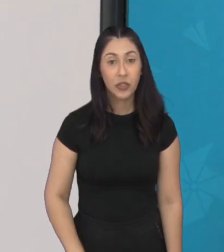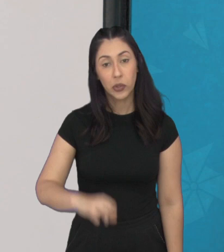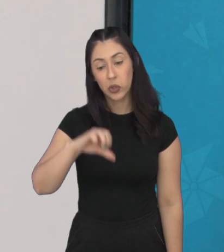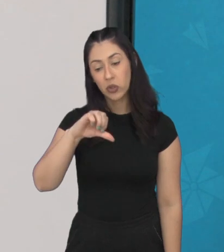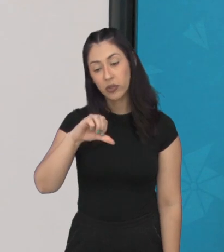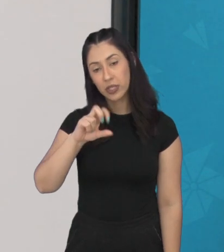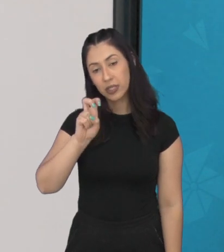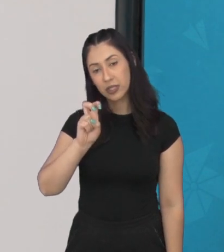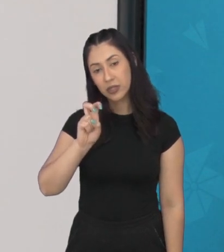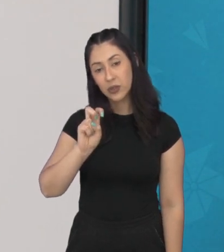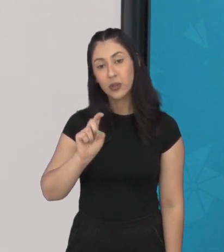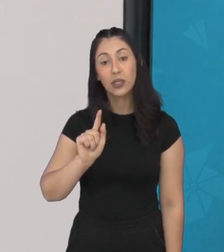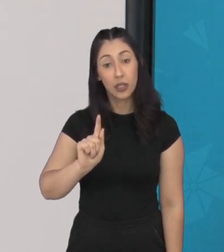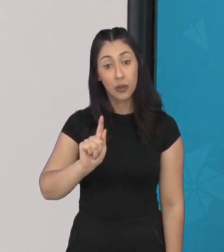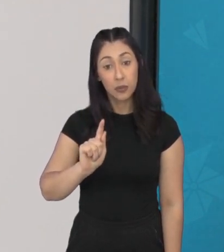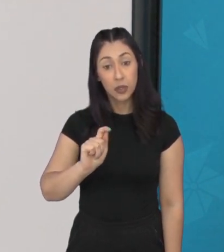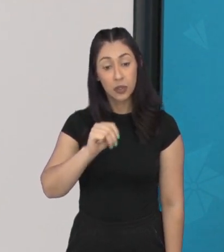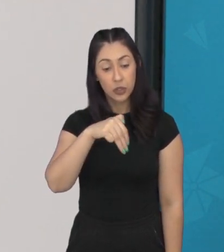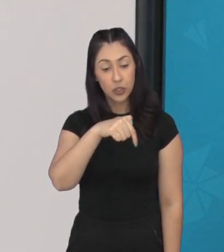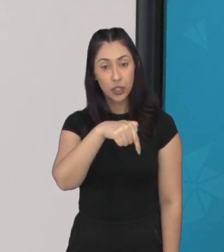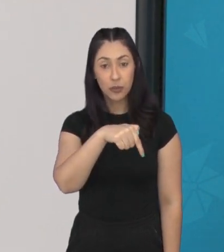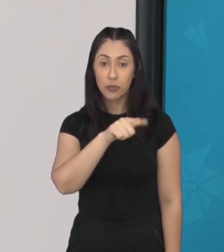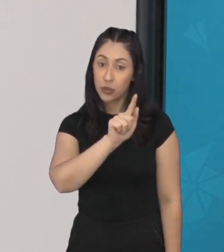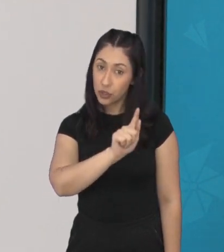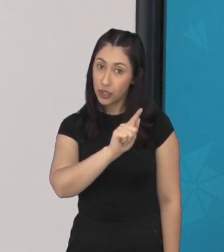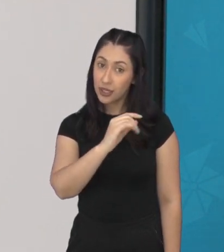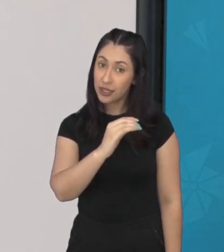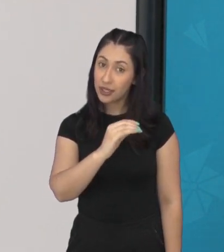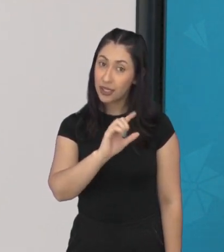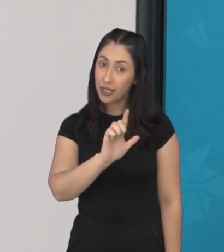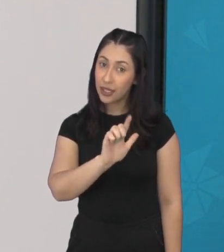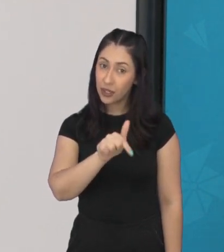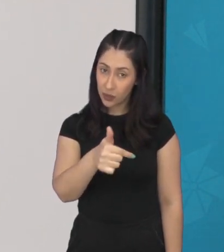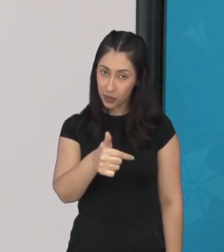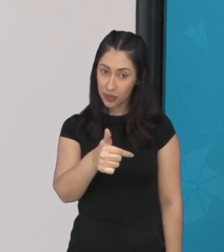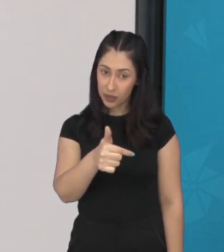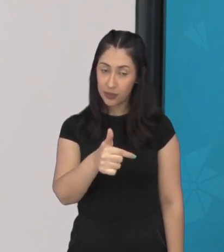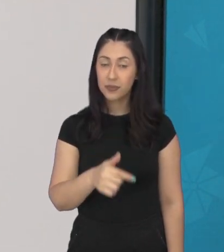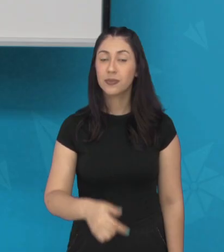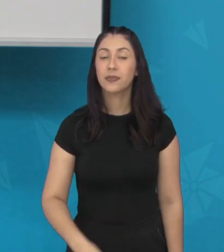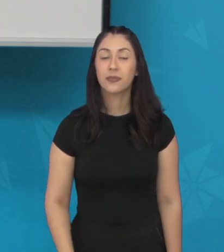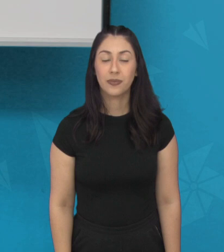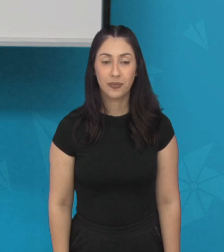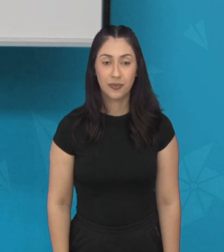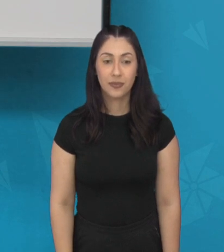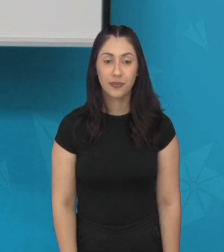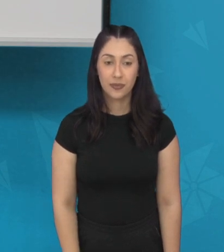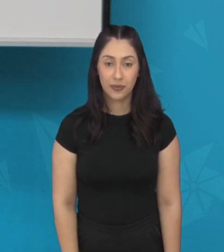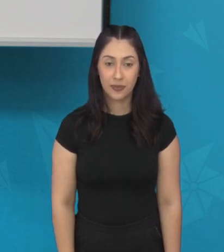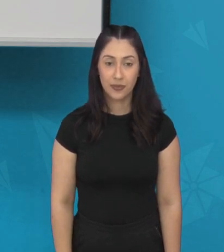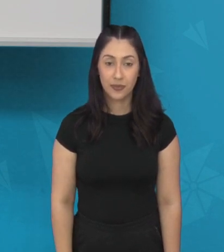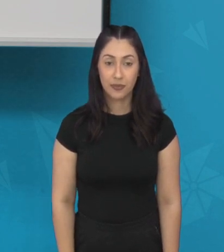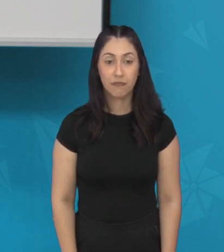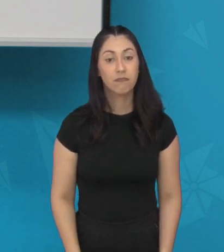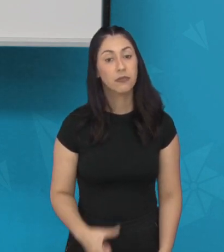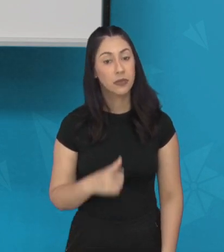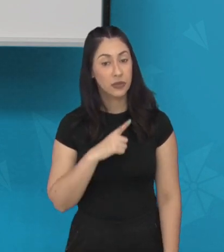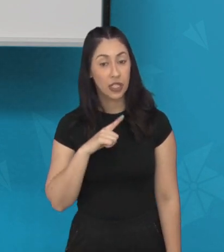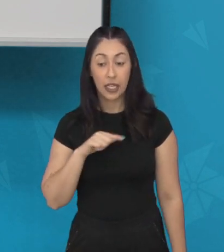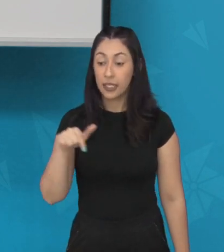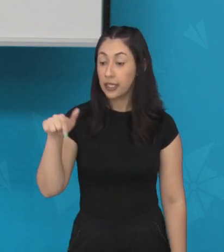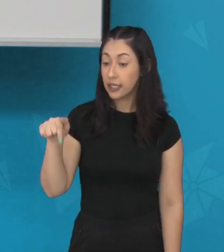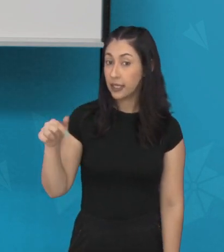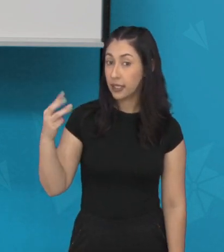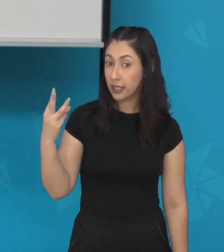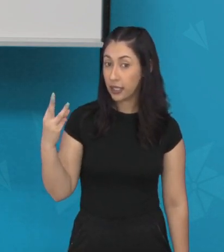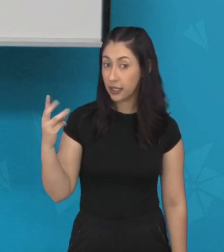Que a nossa resposta final, né, a quantidade que ele pede de cloreto de magnésio formado são 95 gramas aqui. Então